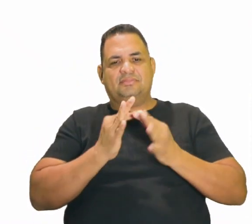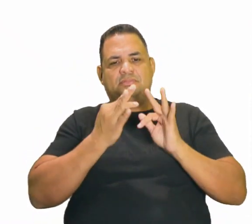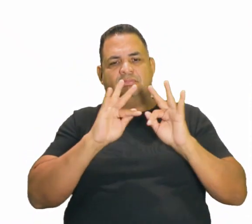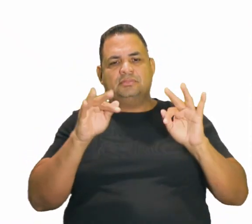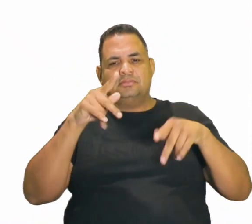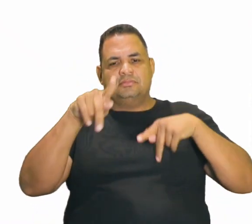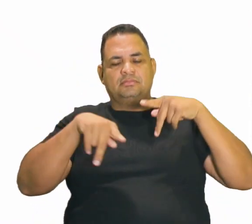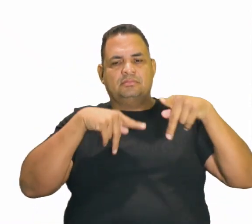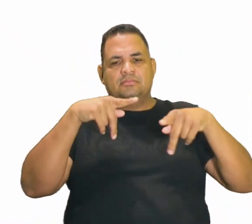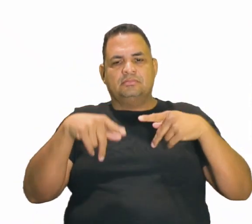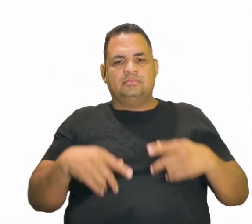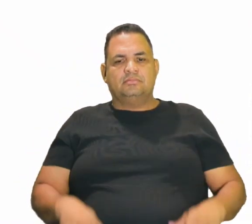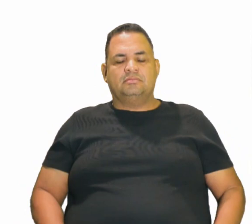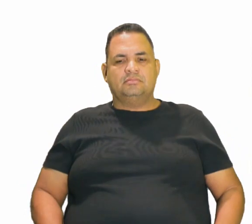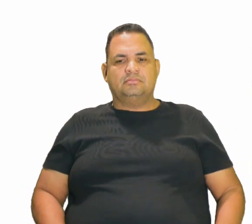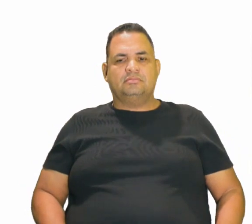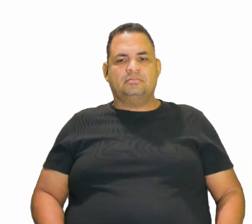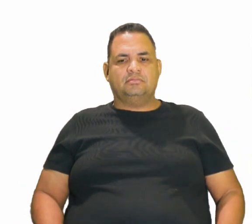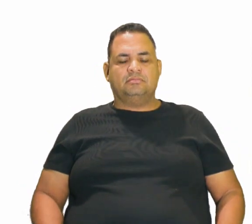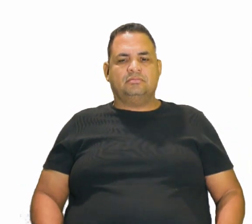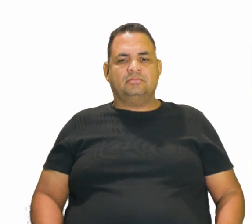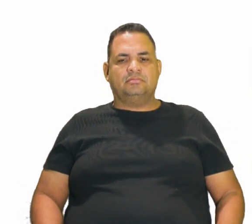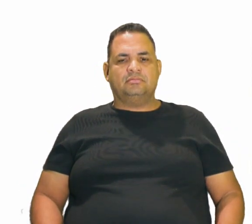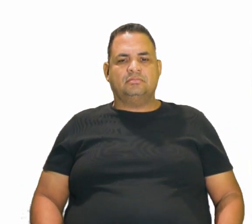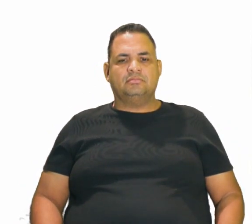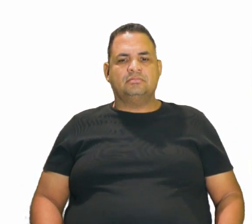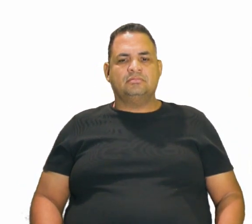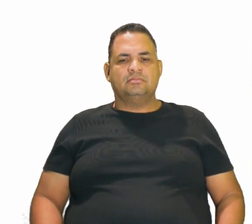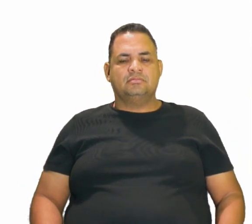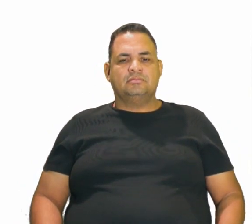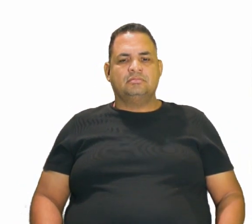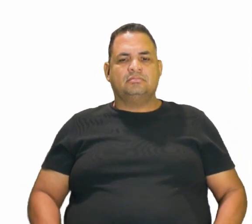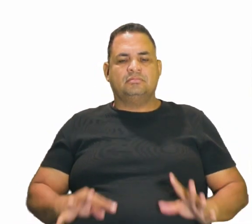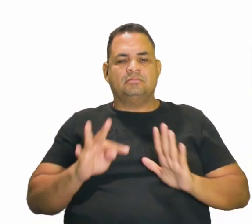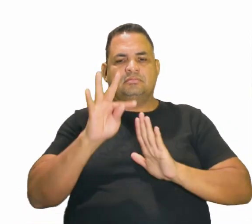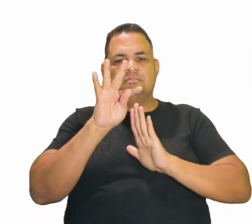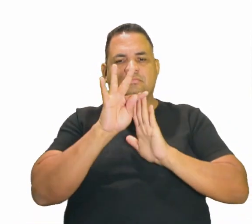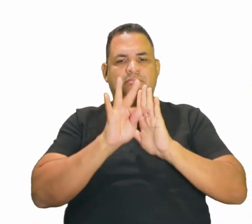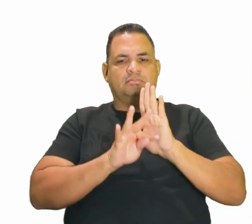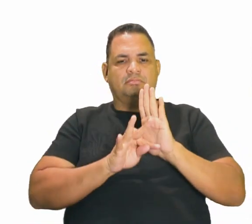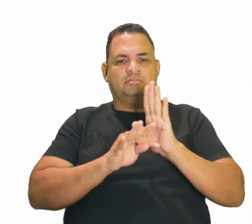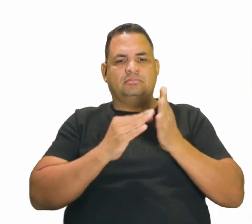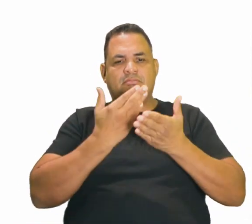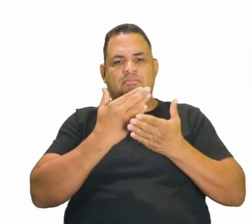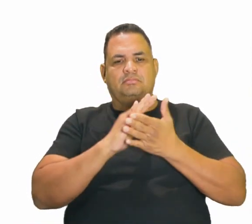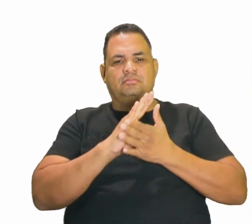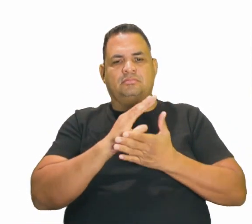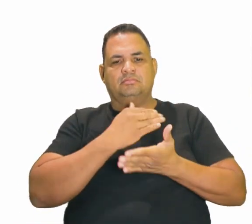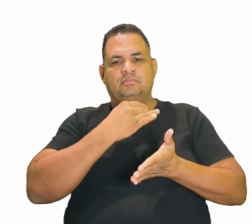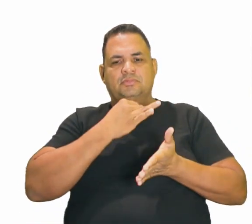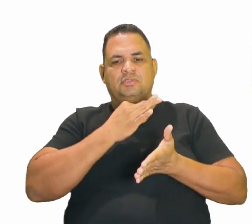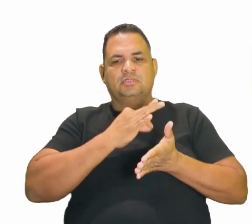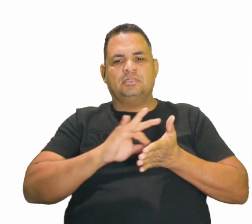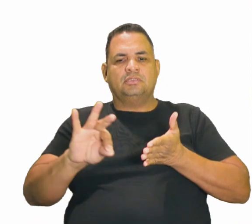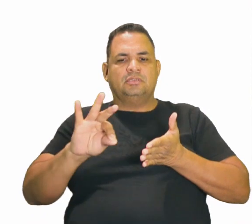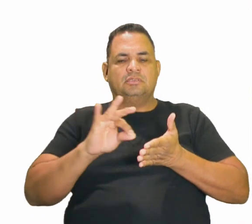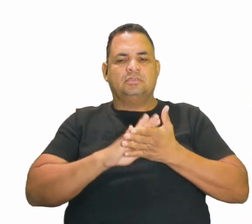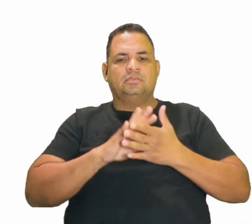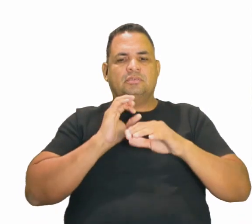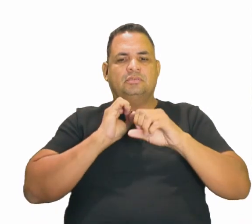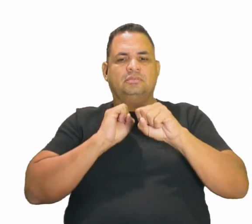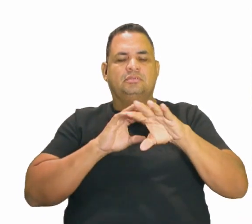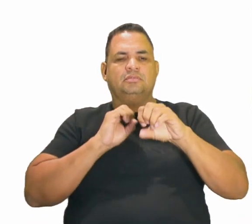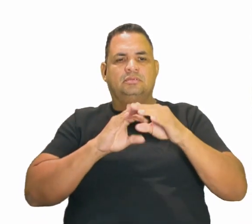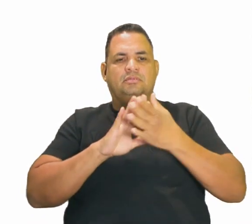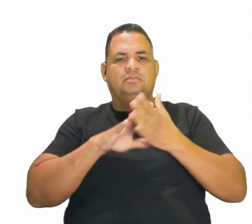Simples e populares então queridos Esse é um texto que foi tirado da secretaria de educação Então vamos